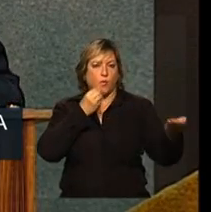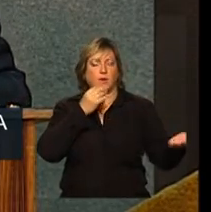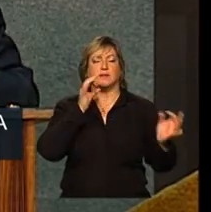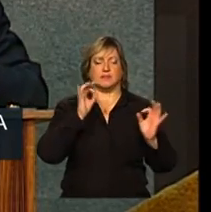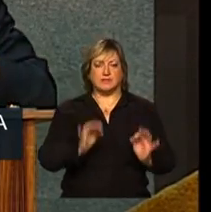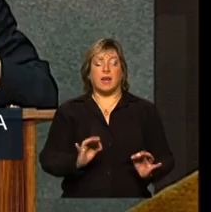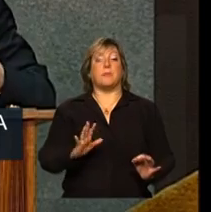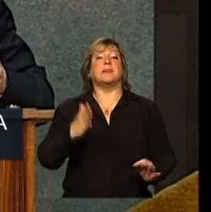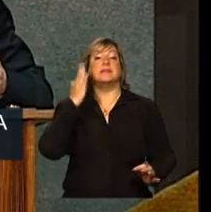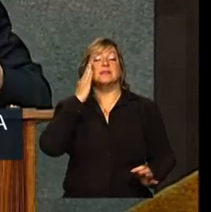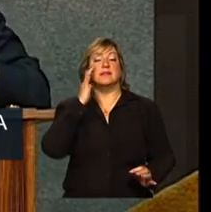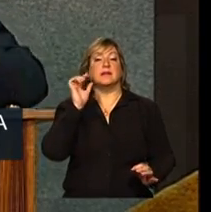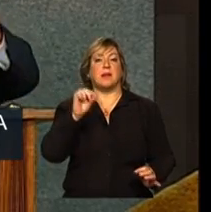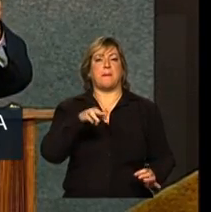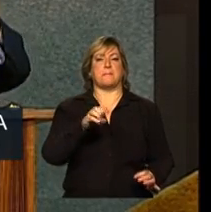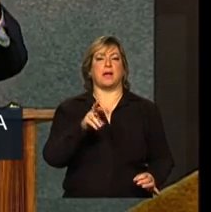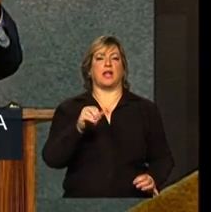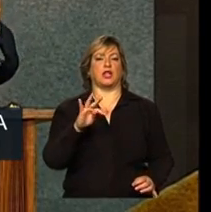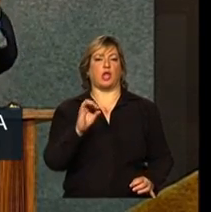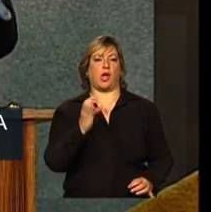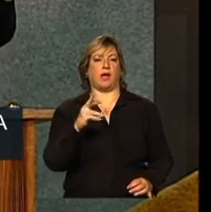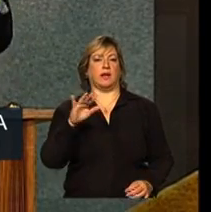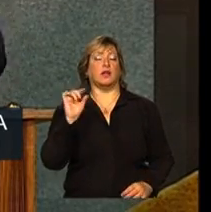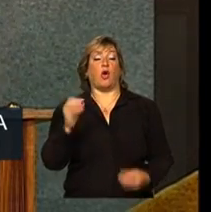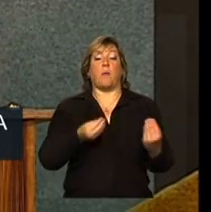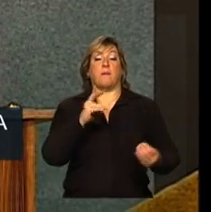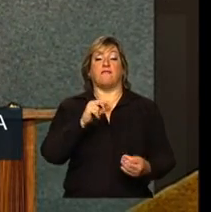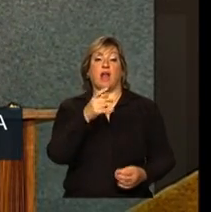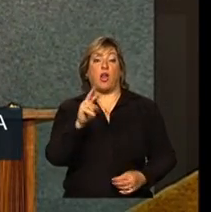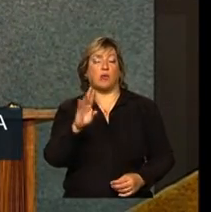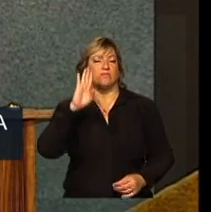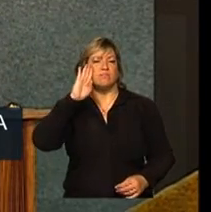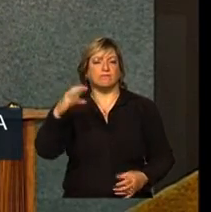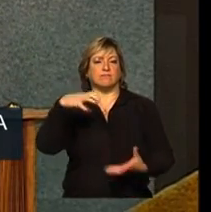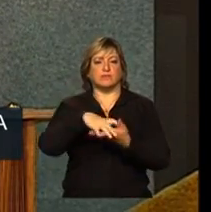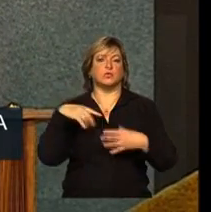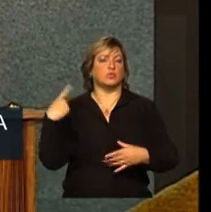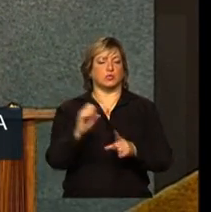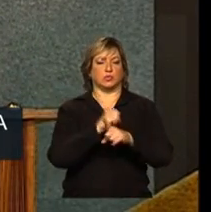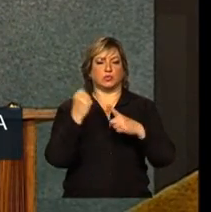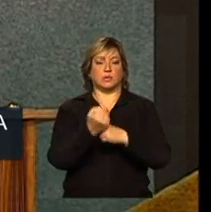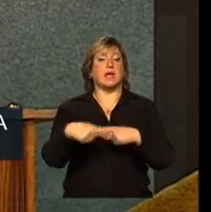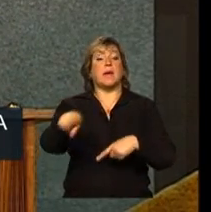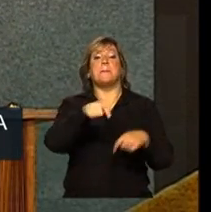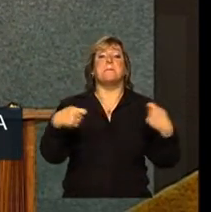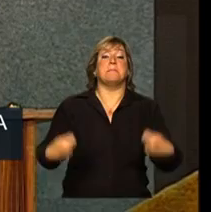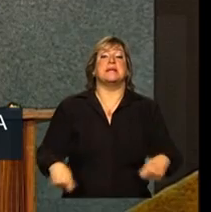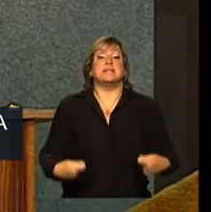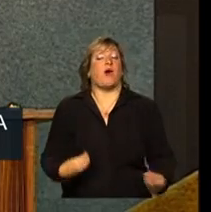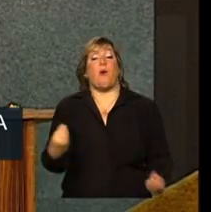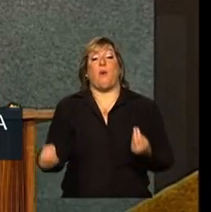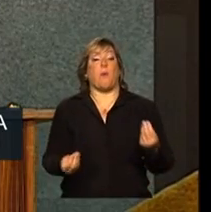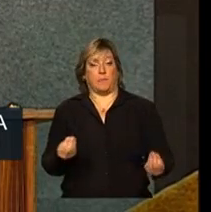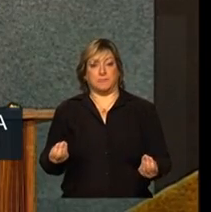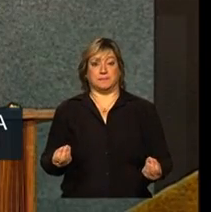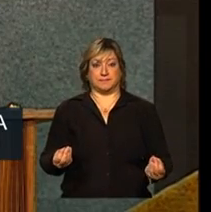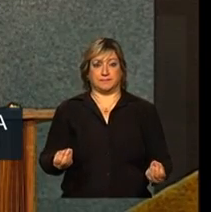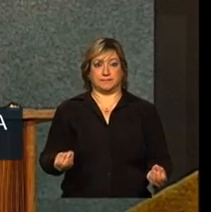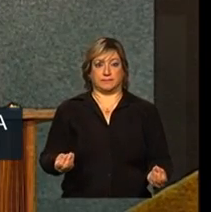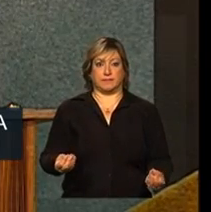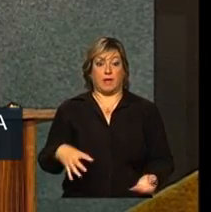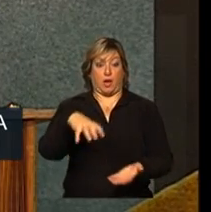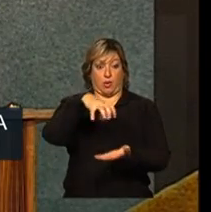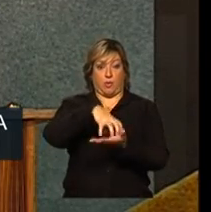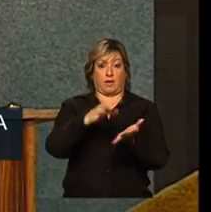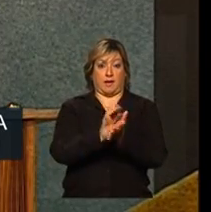e, certamente, da meritocracia como um valor fundamental da sociedade inteira, ela precisa. A